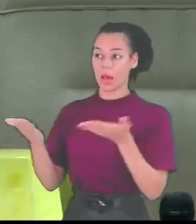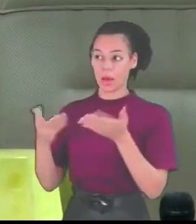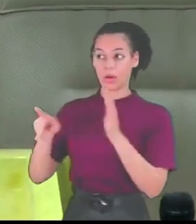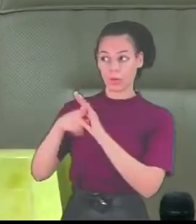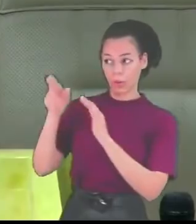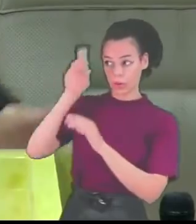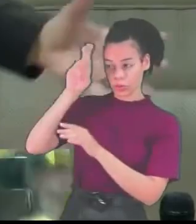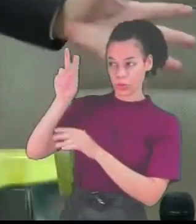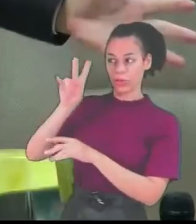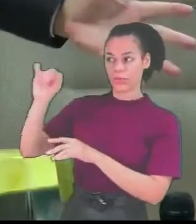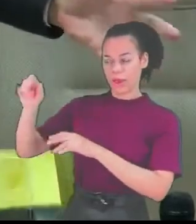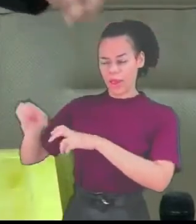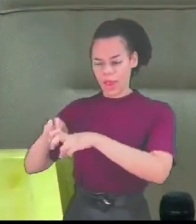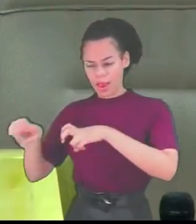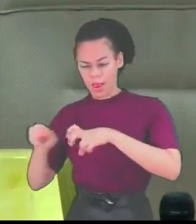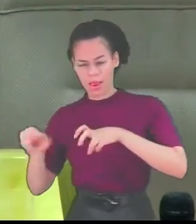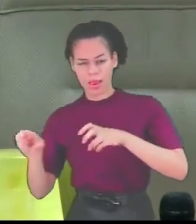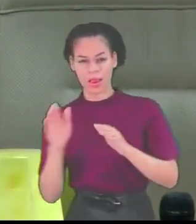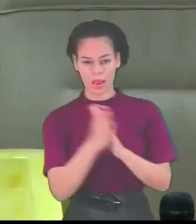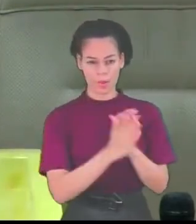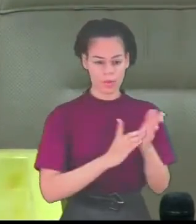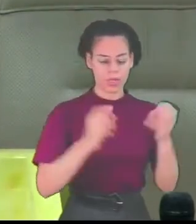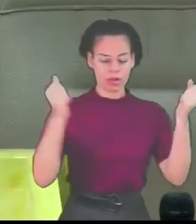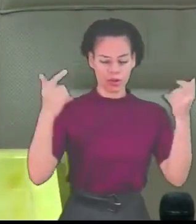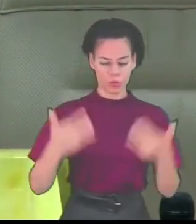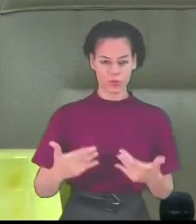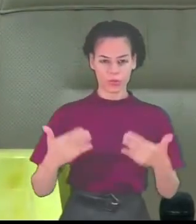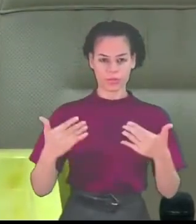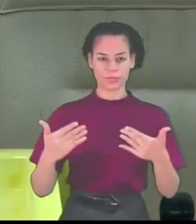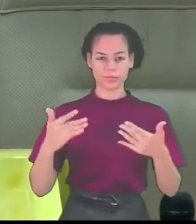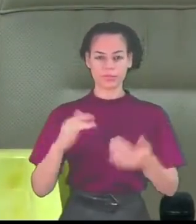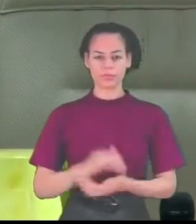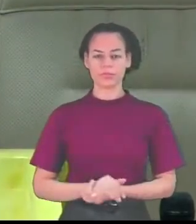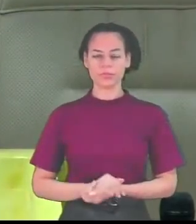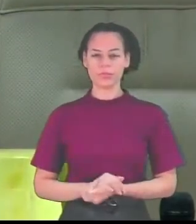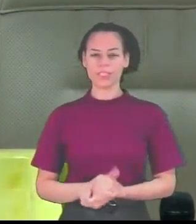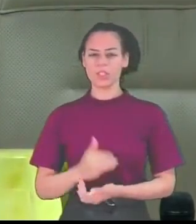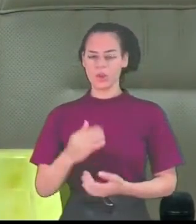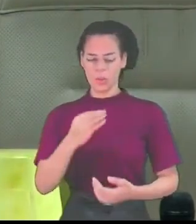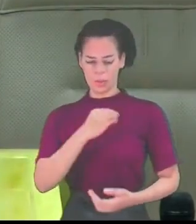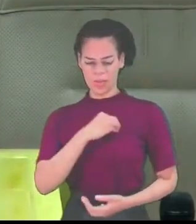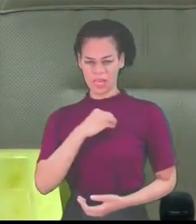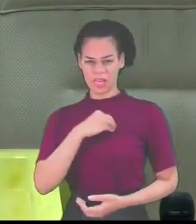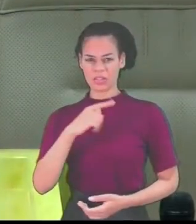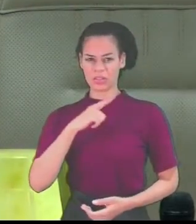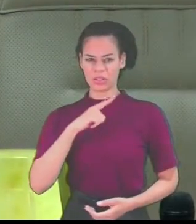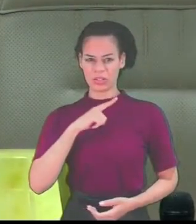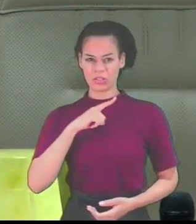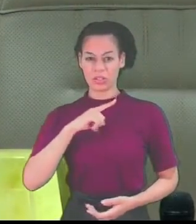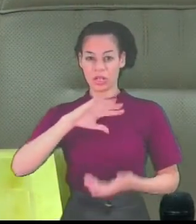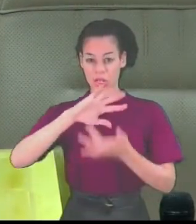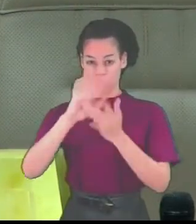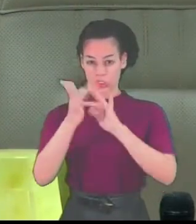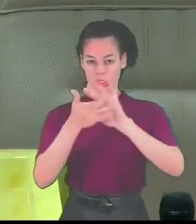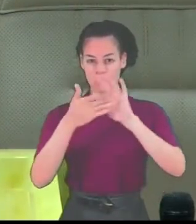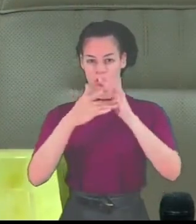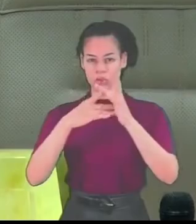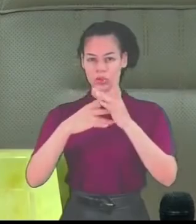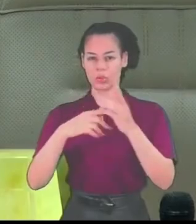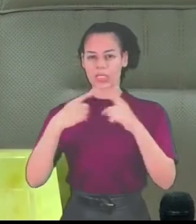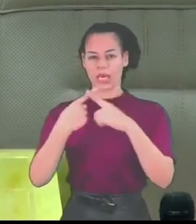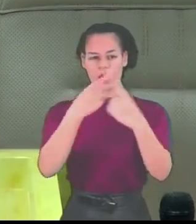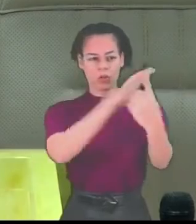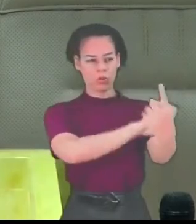aí a vida disse que ele o que nos condenava e cravou na cruz do Calvário